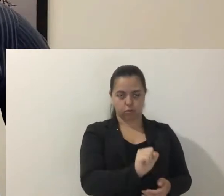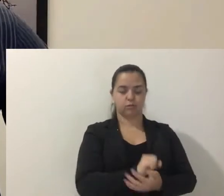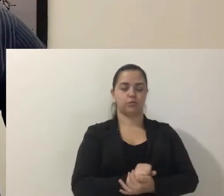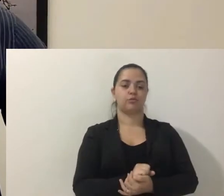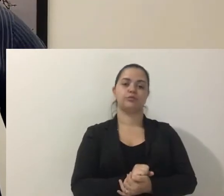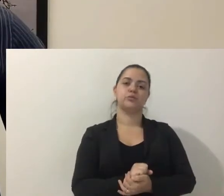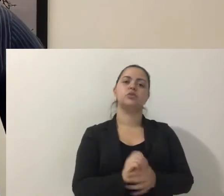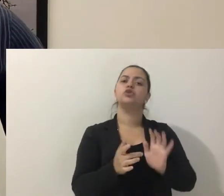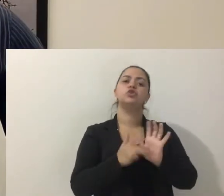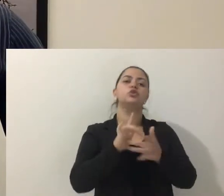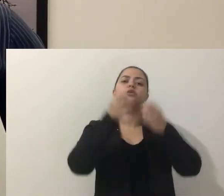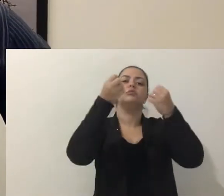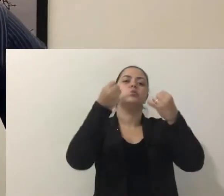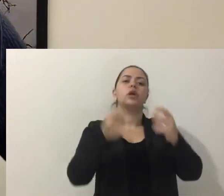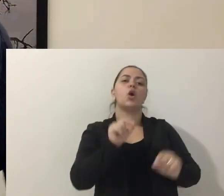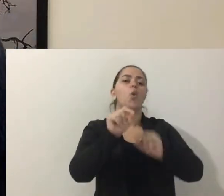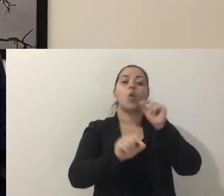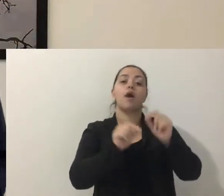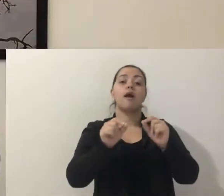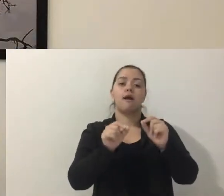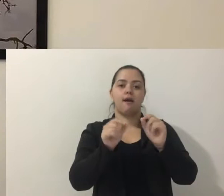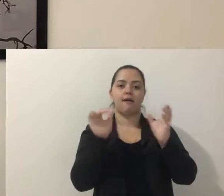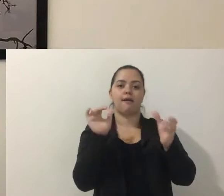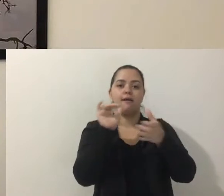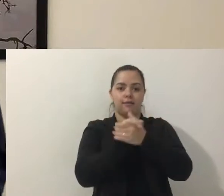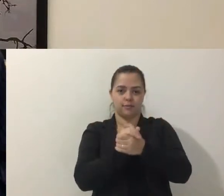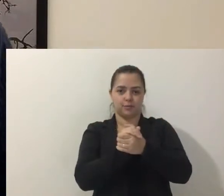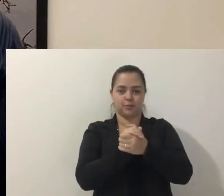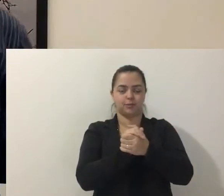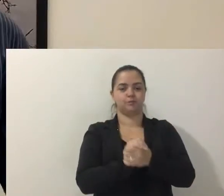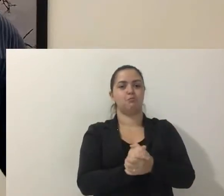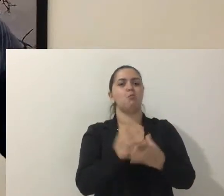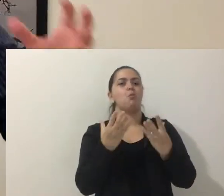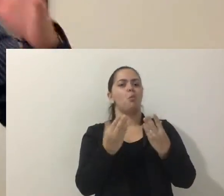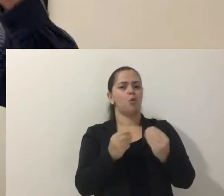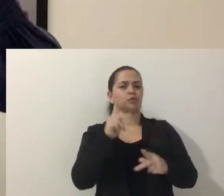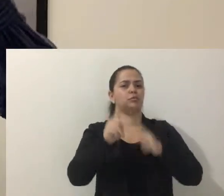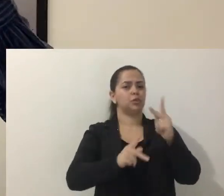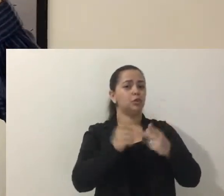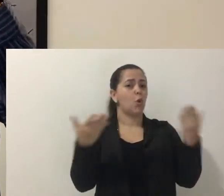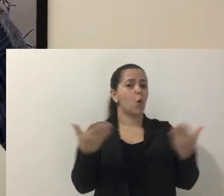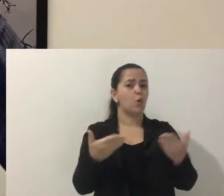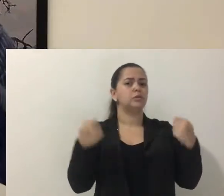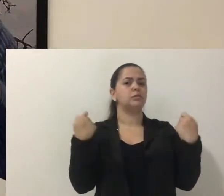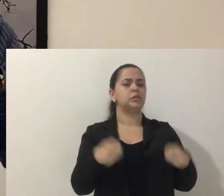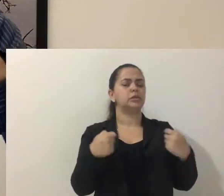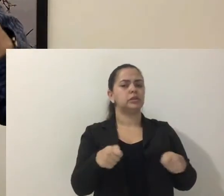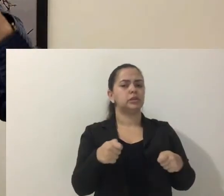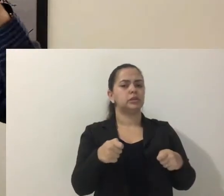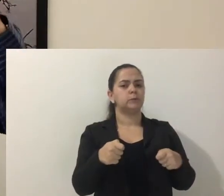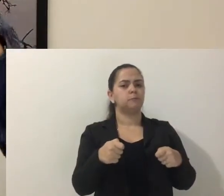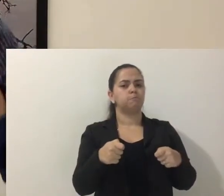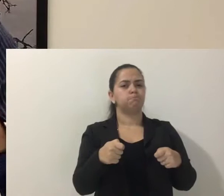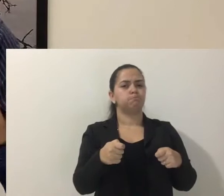que é o casamento? Muita gente hoje precisa voltar a ter uma ideia, a ter